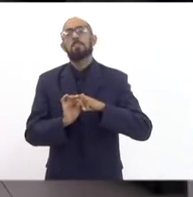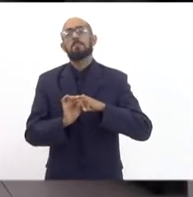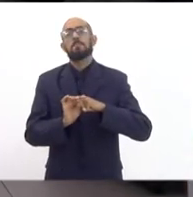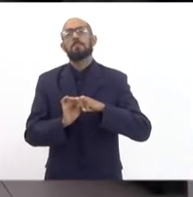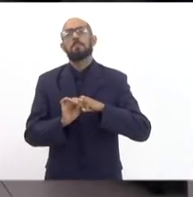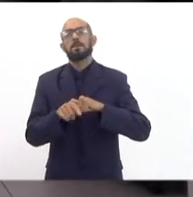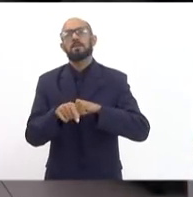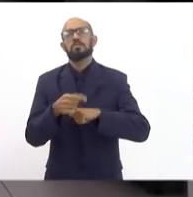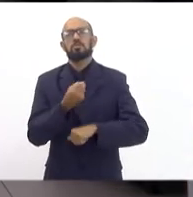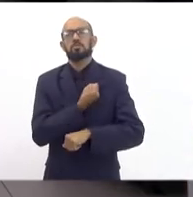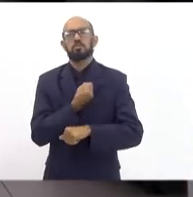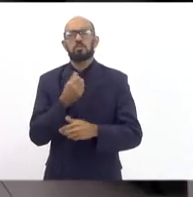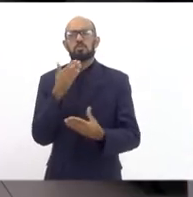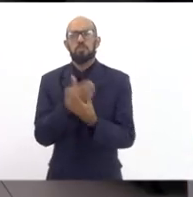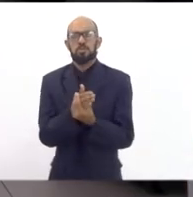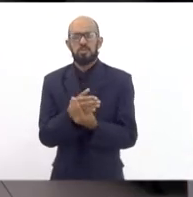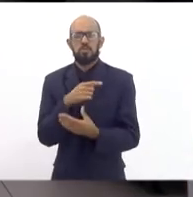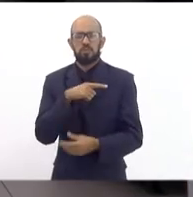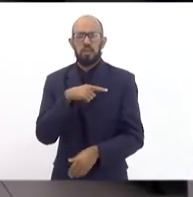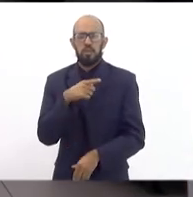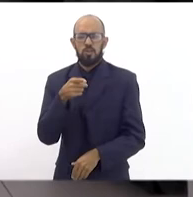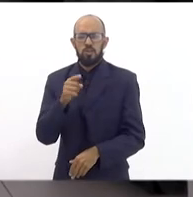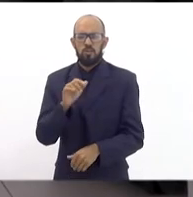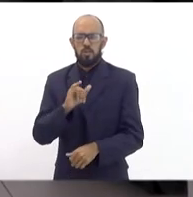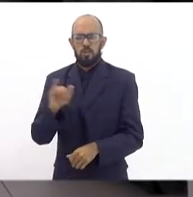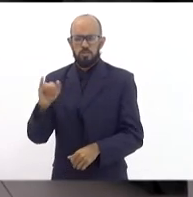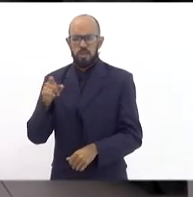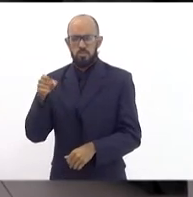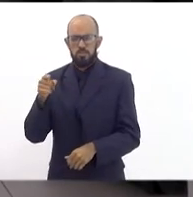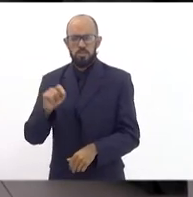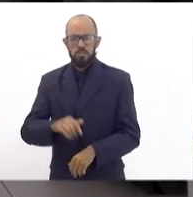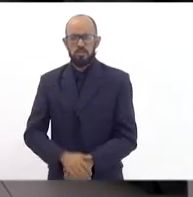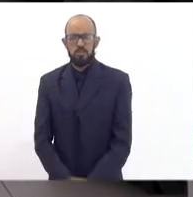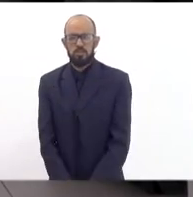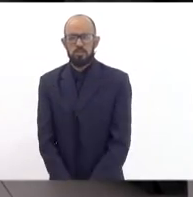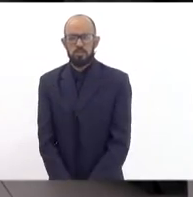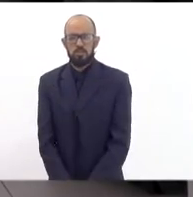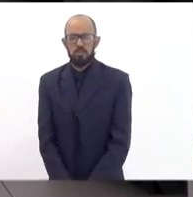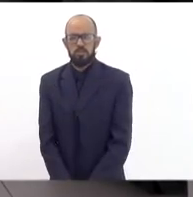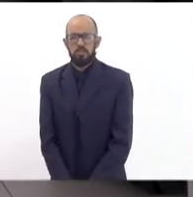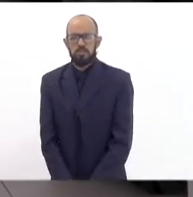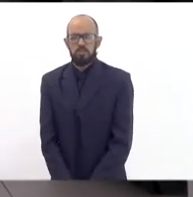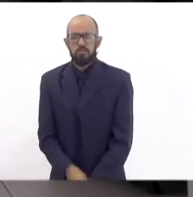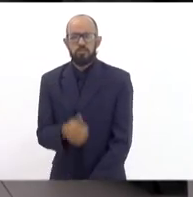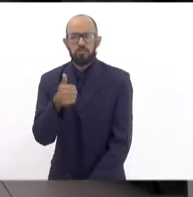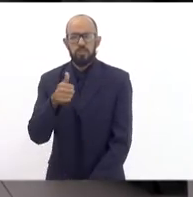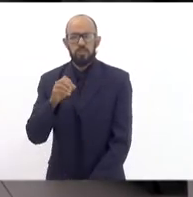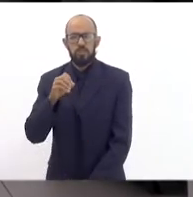do processo aqui, para passar rapidamente para vocês.